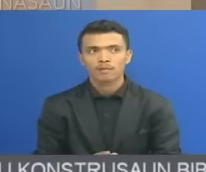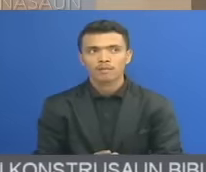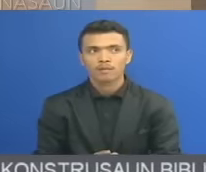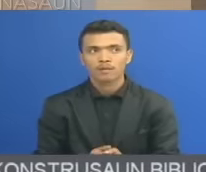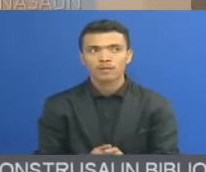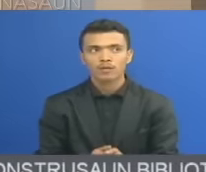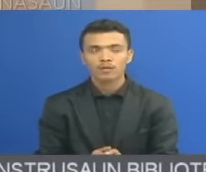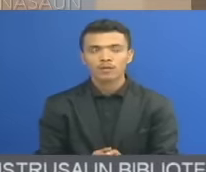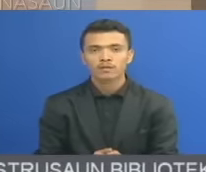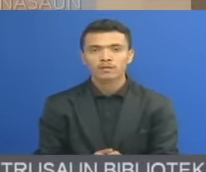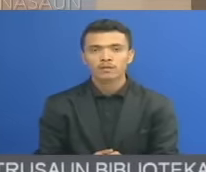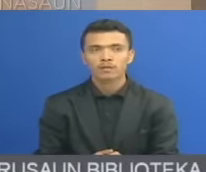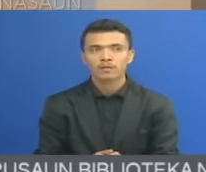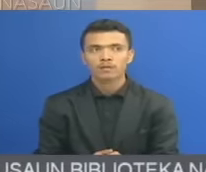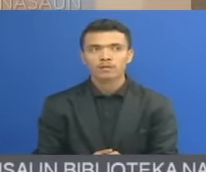hama keser.